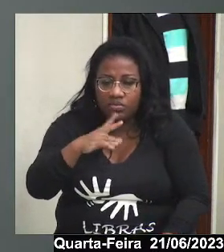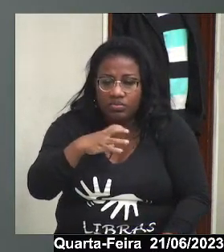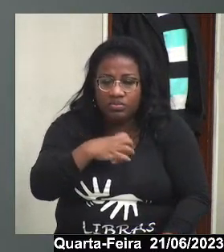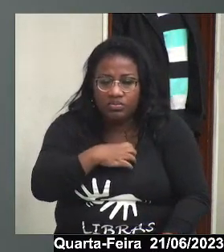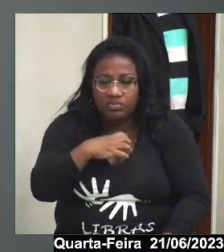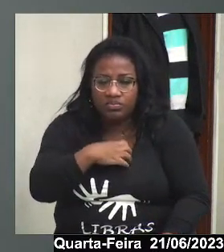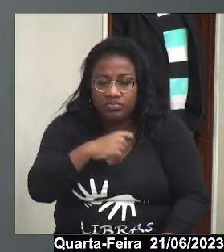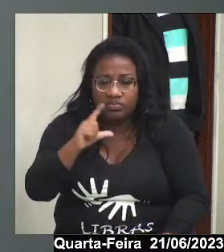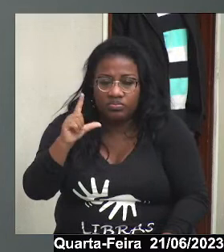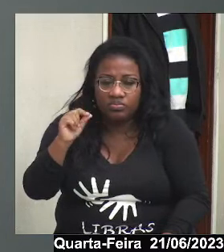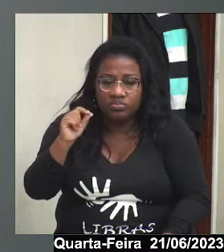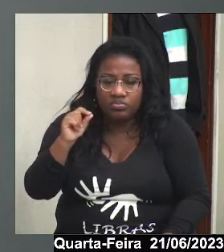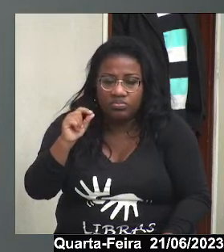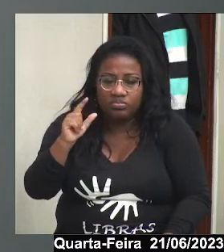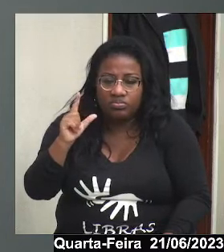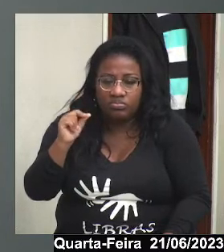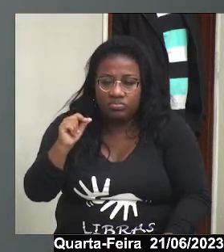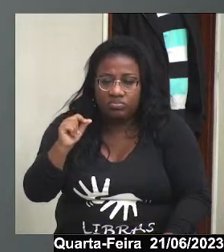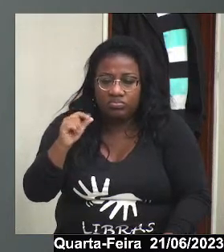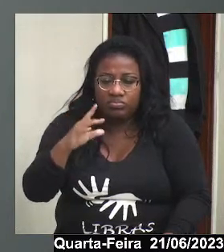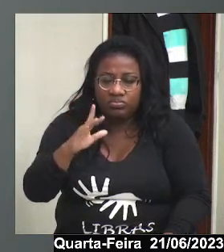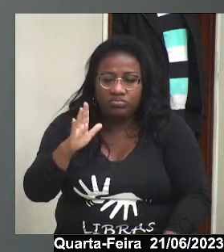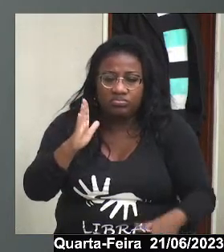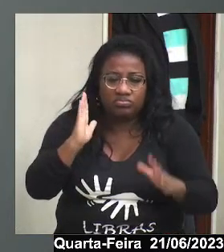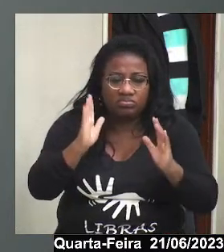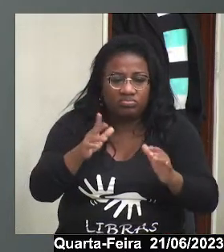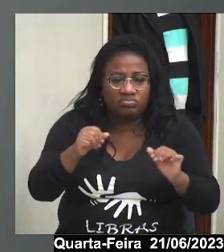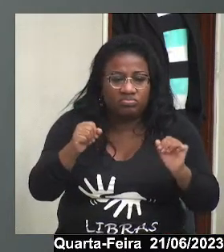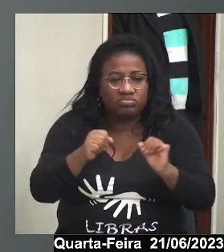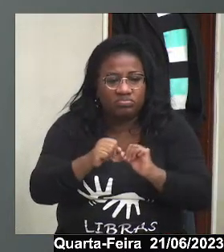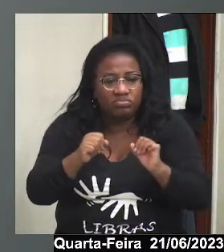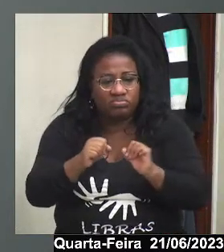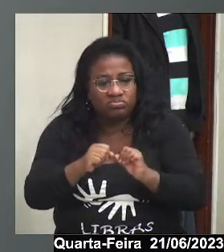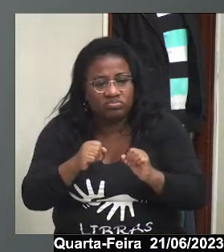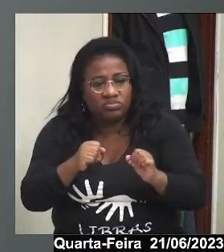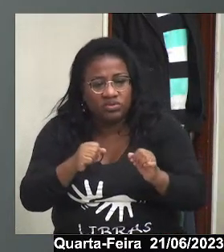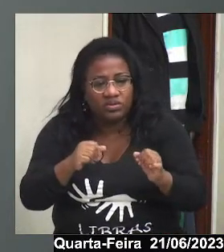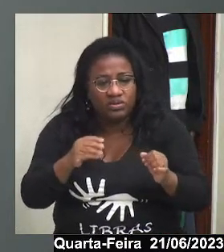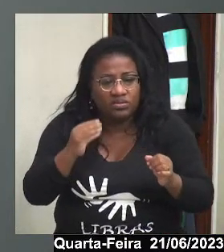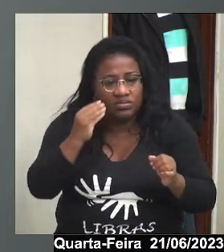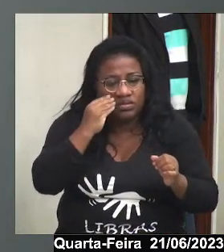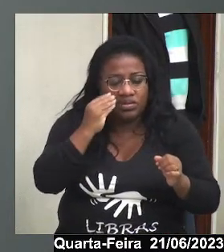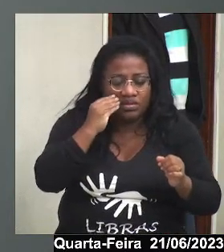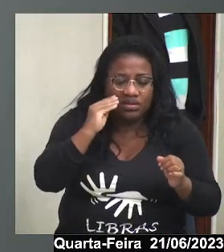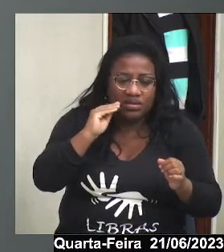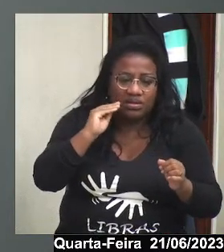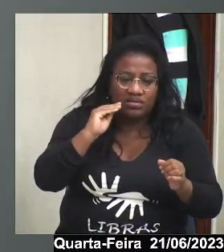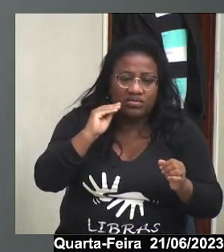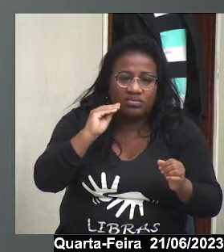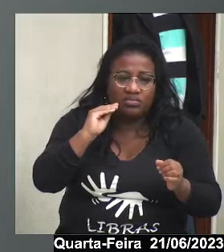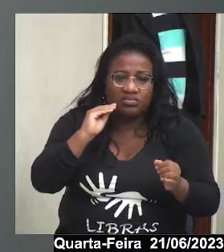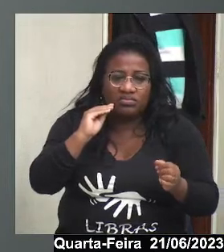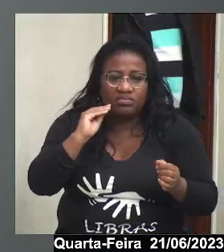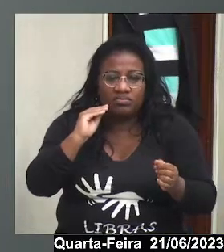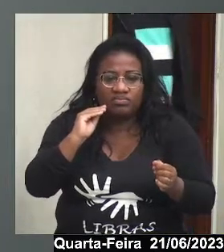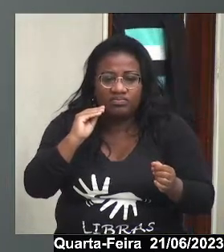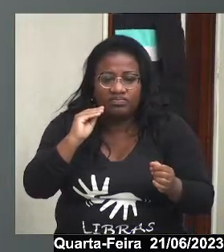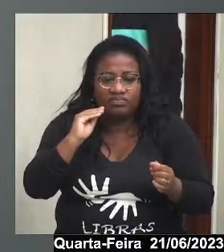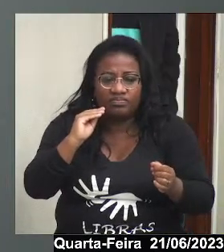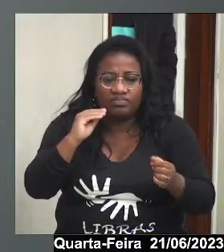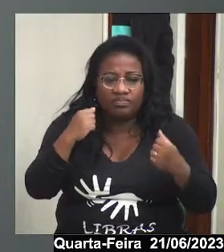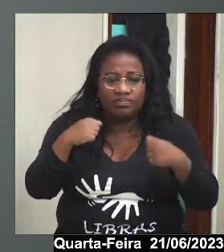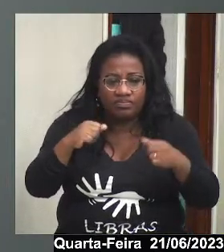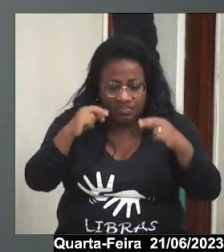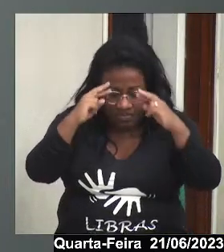oportunismo barato, não cola. O senhor tem feito isso já em outras atitudes, seja aí quando o senhor foi lá desrespeitar no